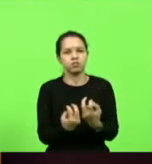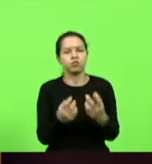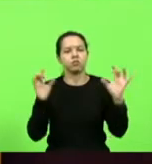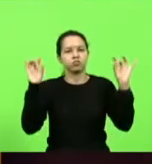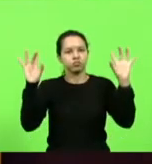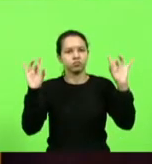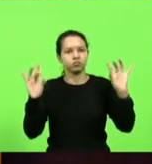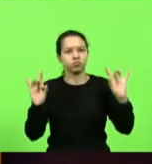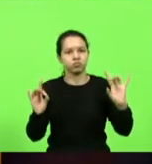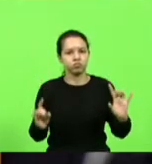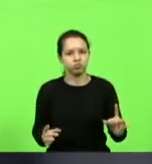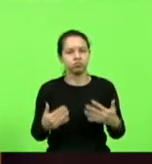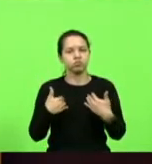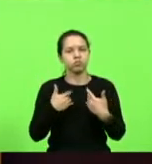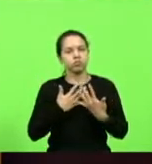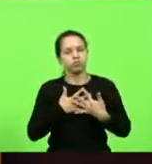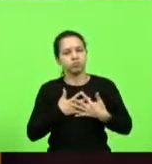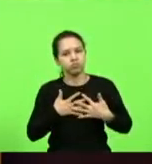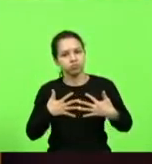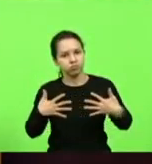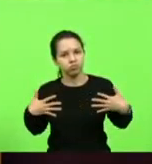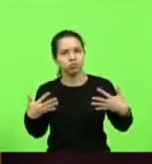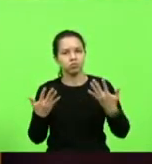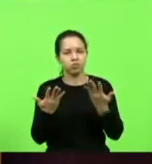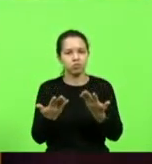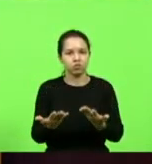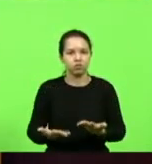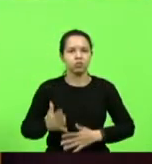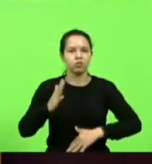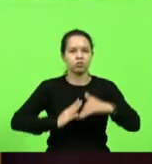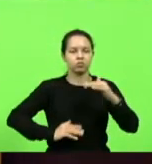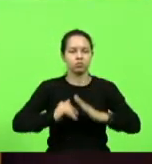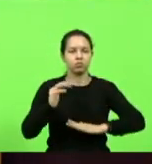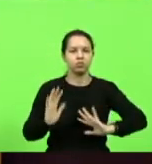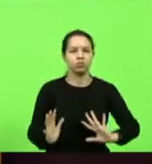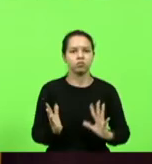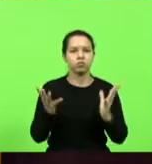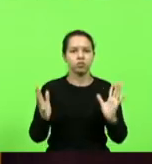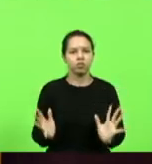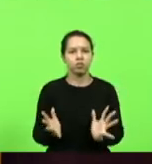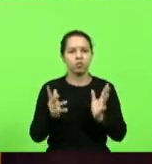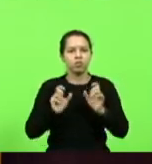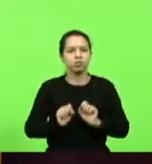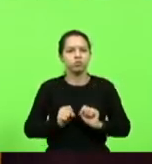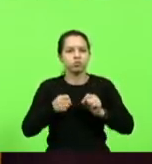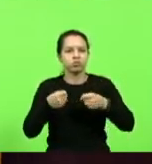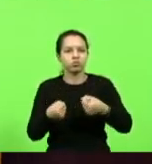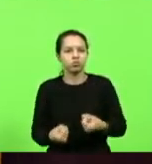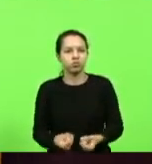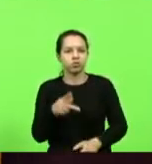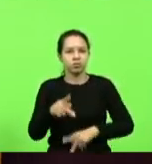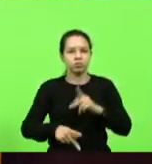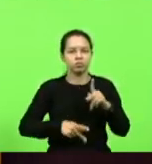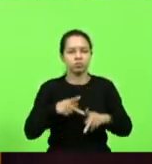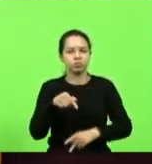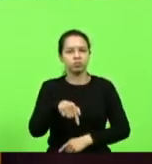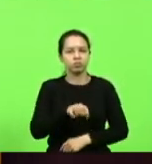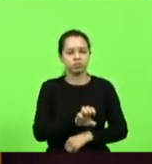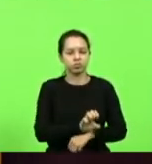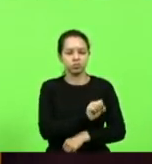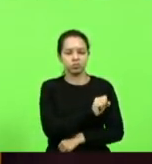meu reconhecimento pelas ações que o senhor promove em defesa do nosso povo, da nossa gente em Santa